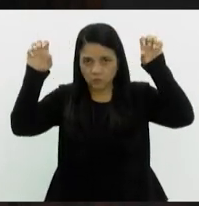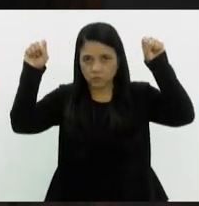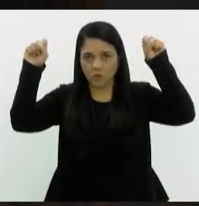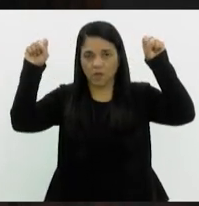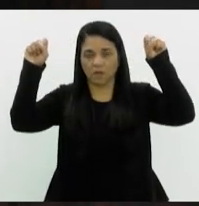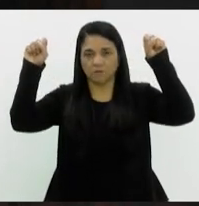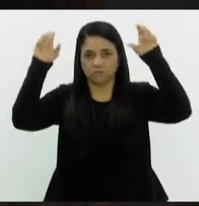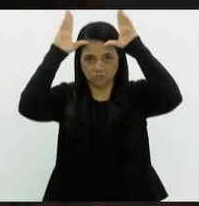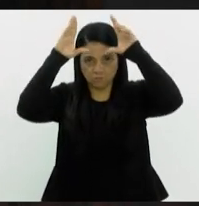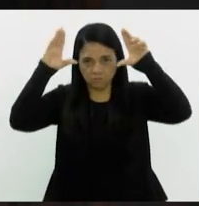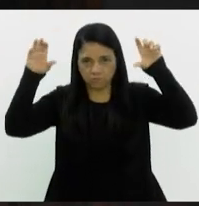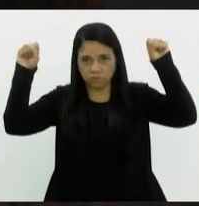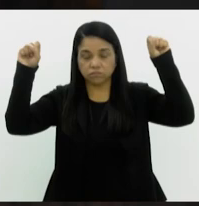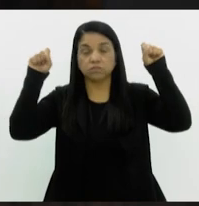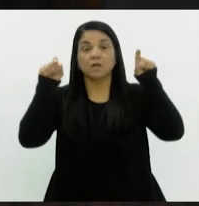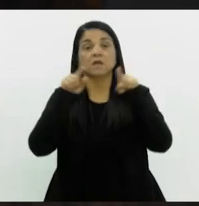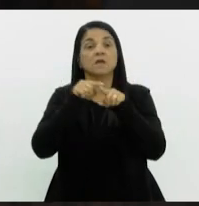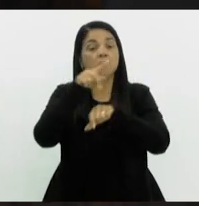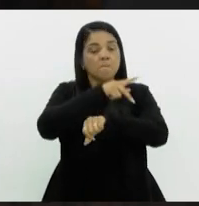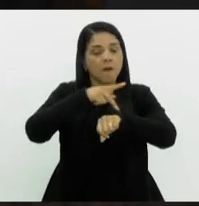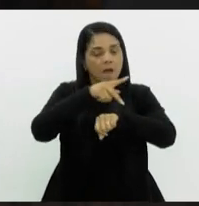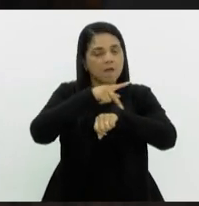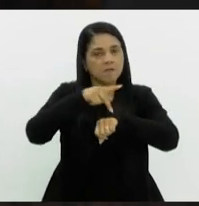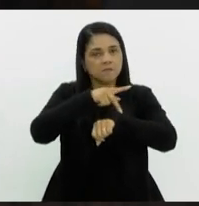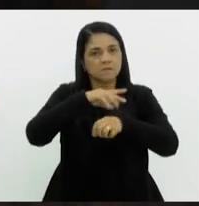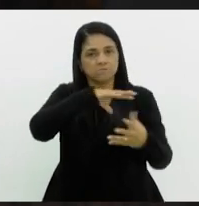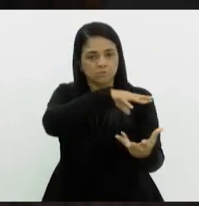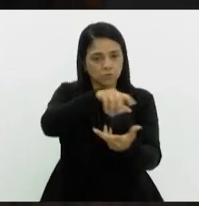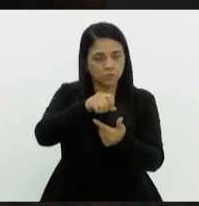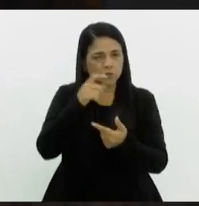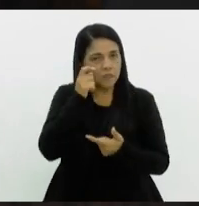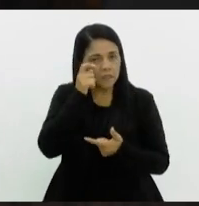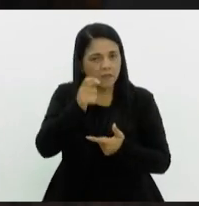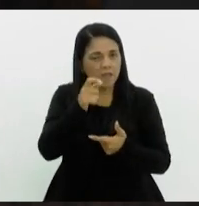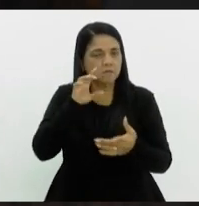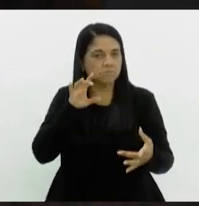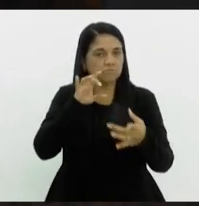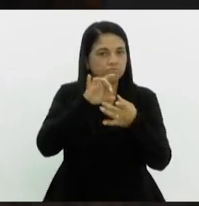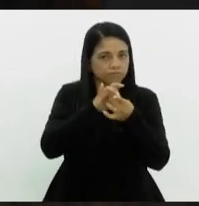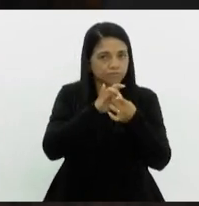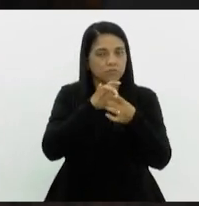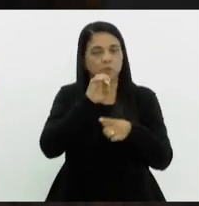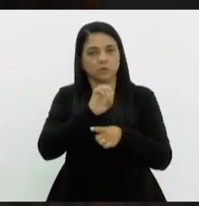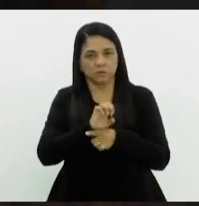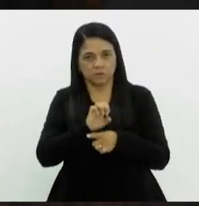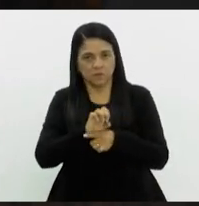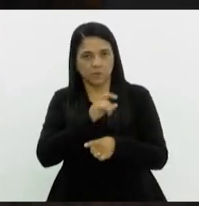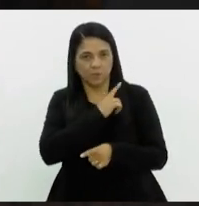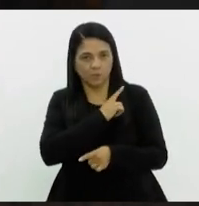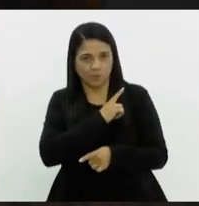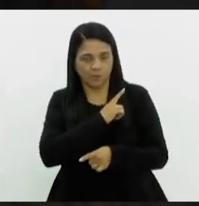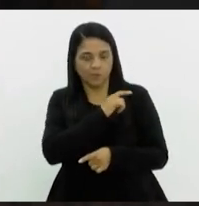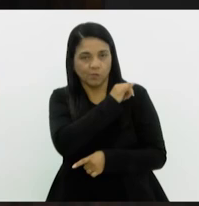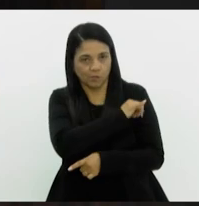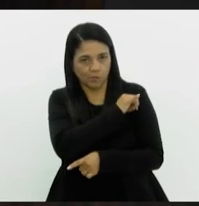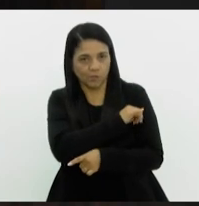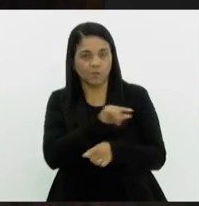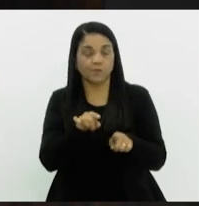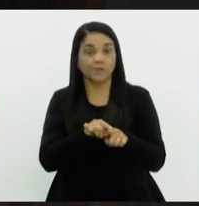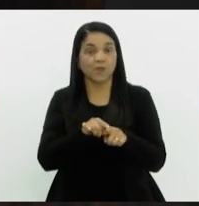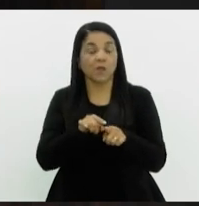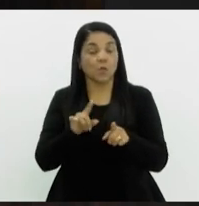dos países que tiverem interesse em estar conosco. Lembrando que esse é o único departamento,